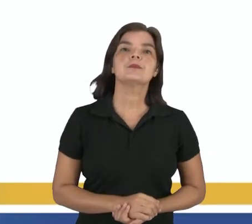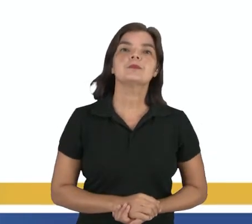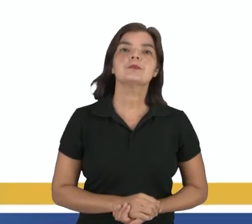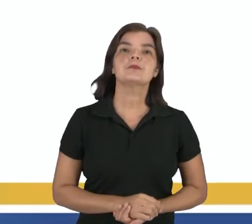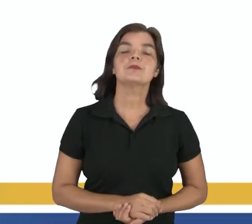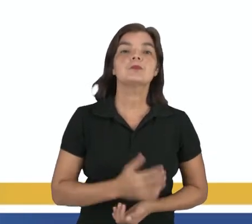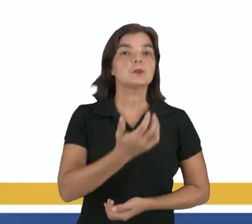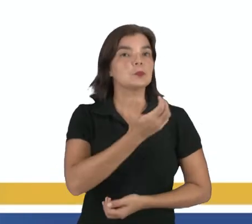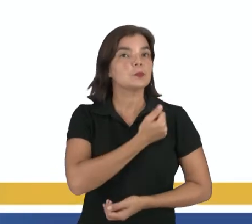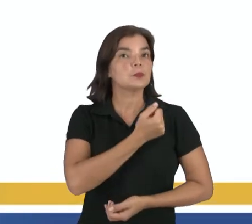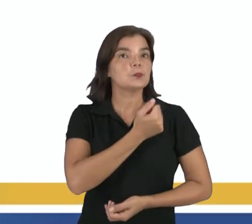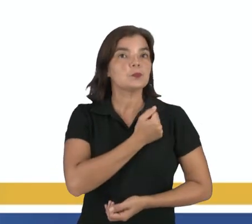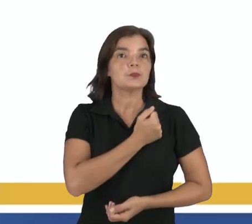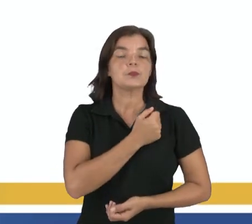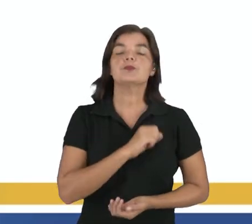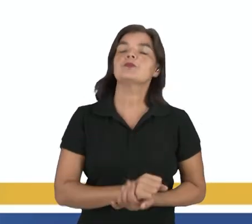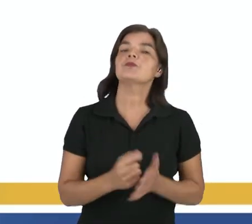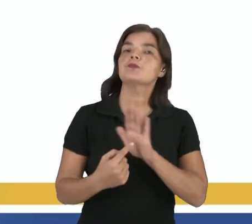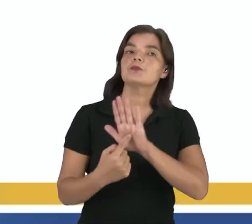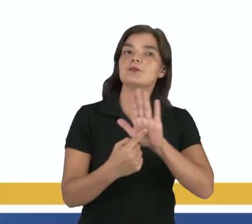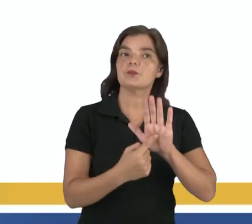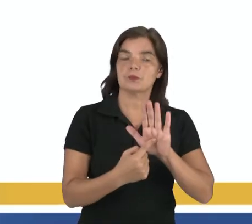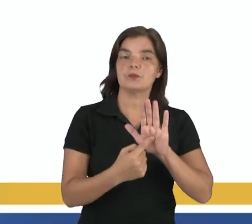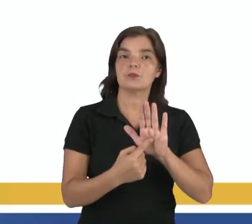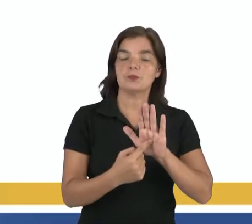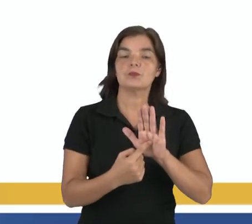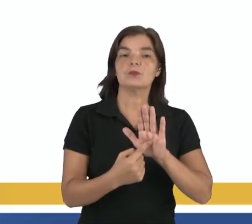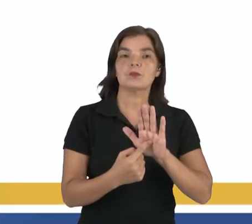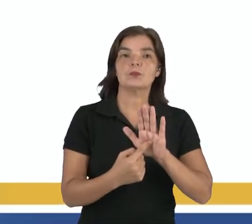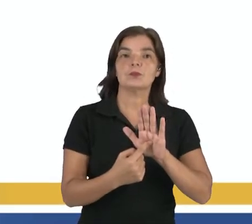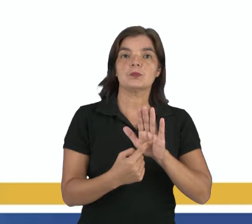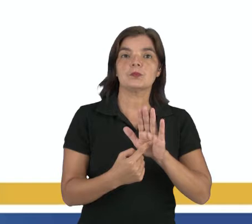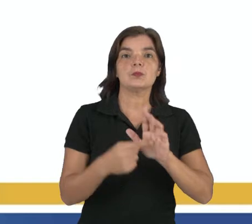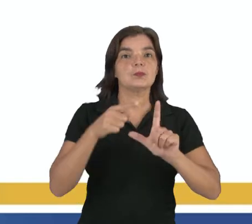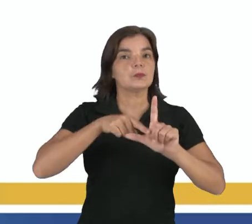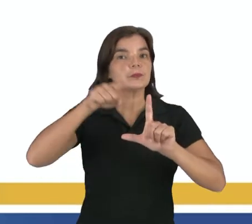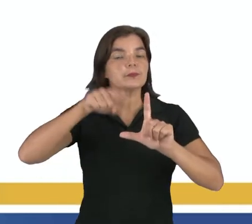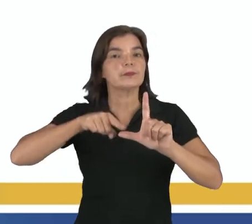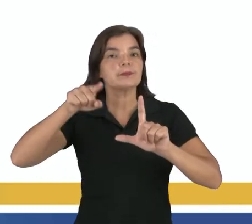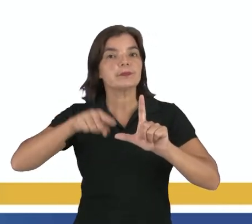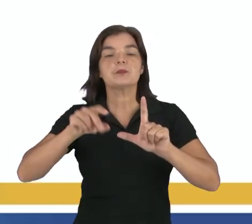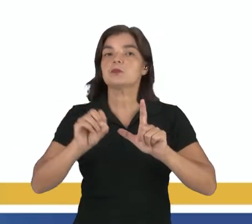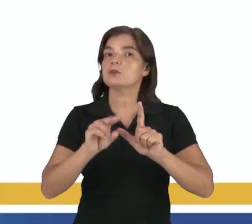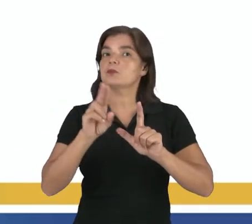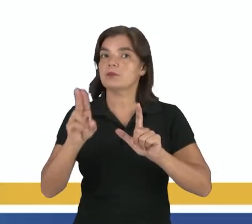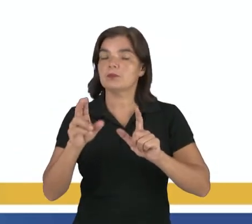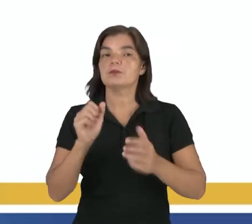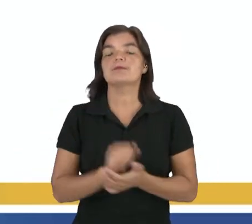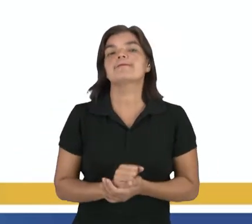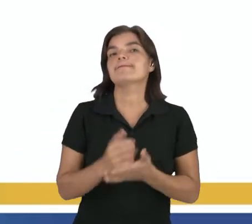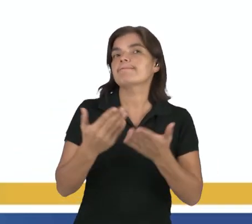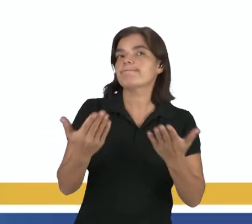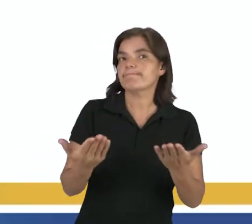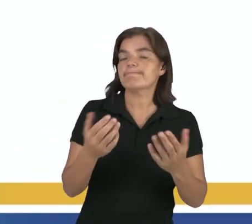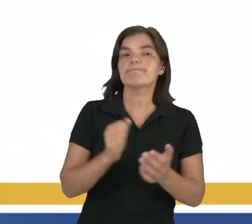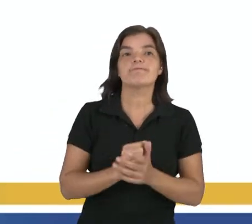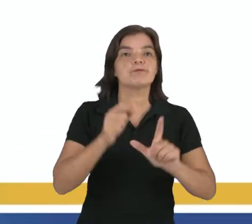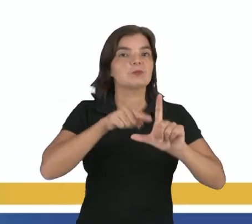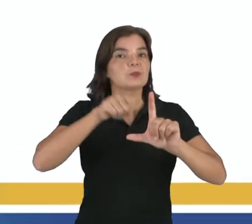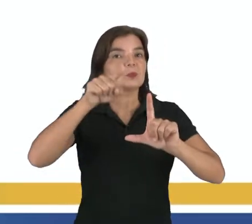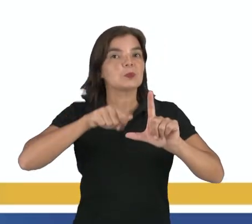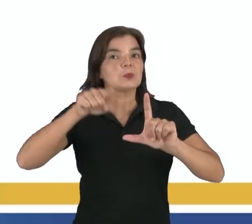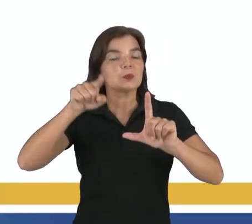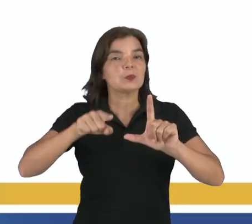E aí esses valores numéricos vão indicar a posição do gráfico. Ou, nesse caso desse gráfico, ele